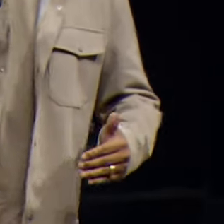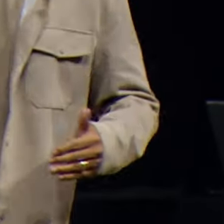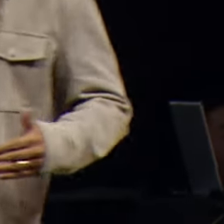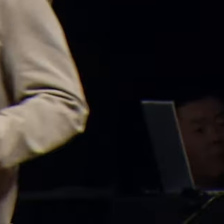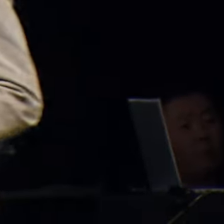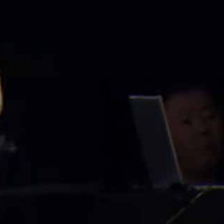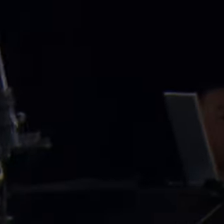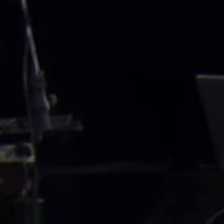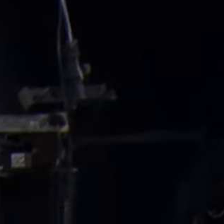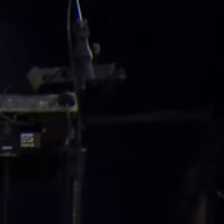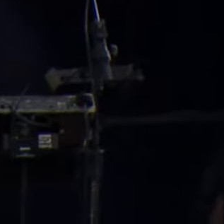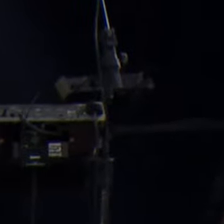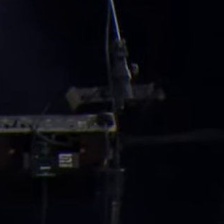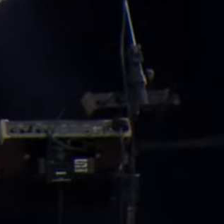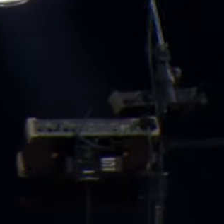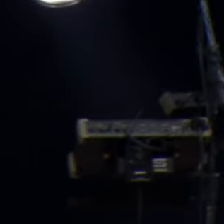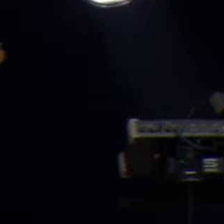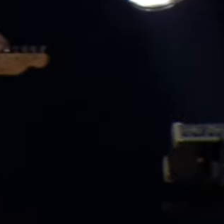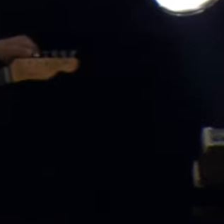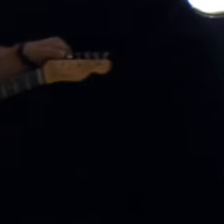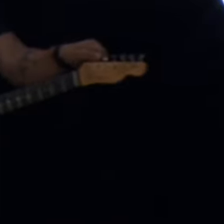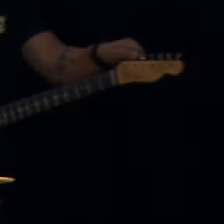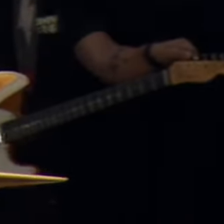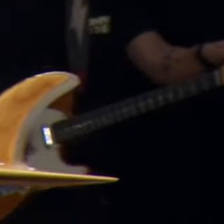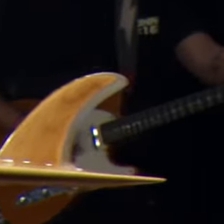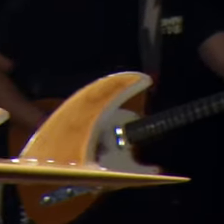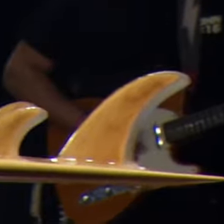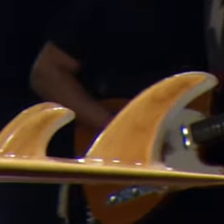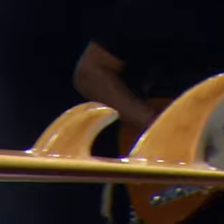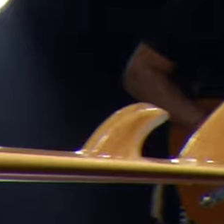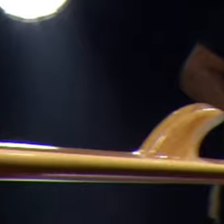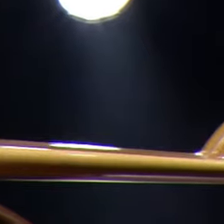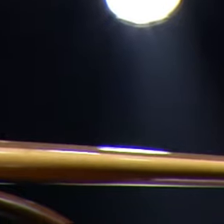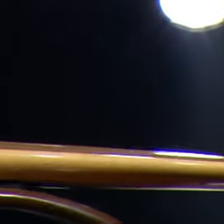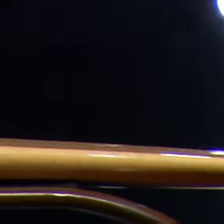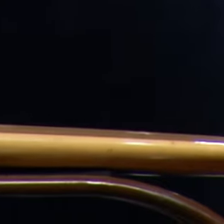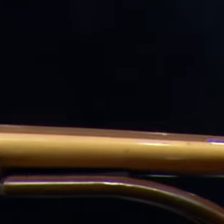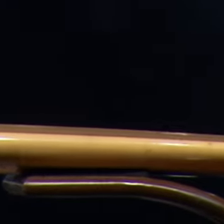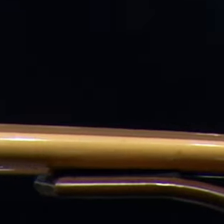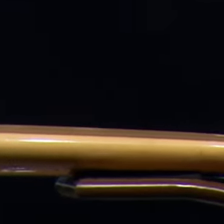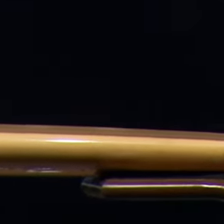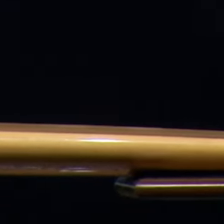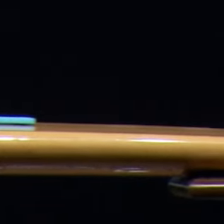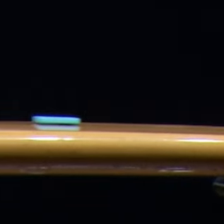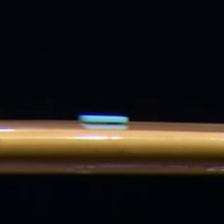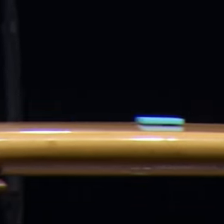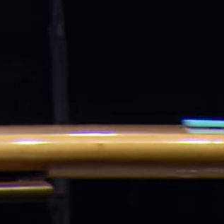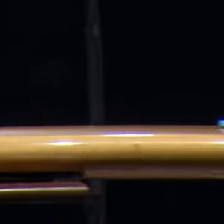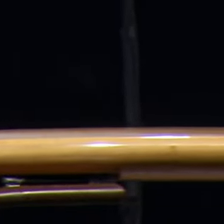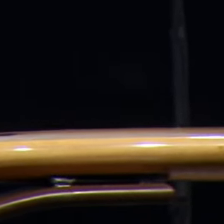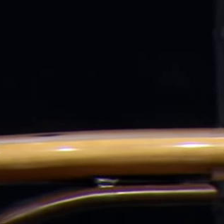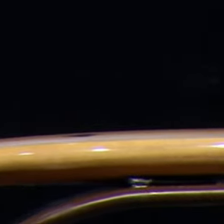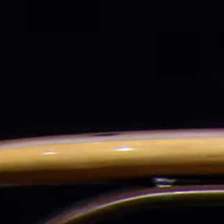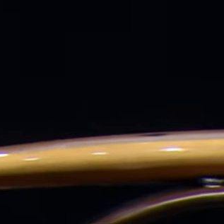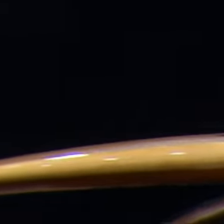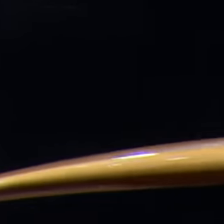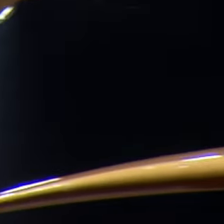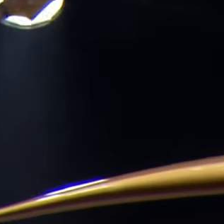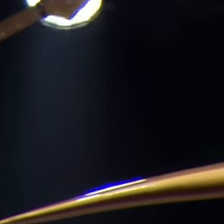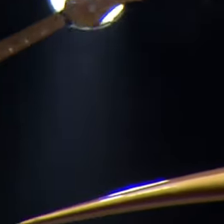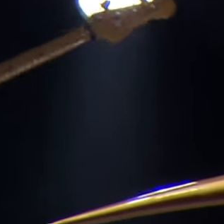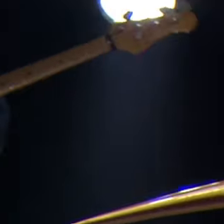Deus por essa noite clama por aquilo que ele vai fazer em sua vida através de sua vida para que os céus estejam abertos sobre nós abra os seus lábios